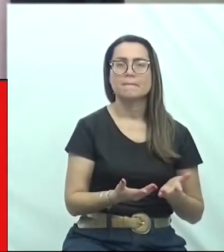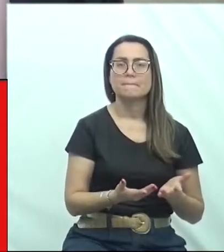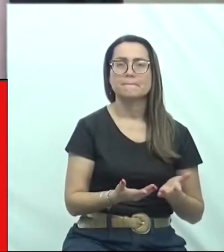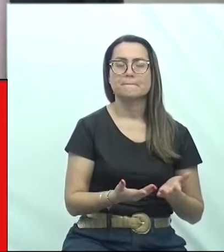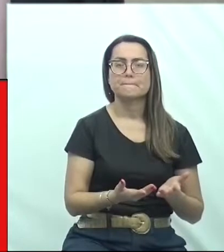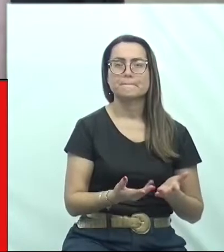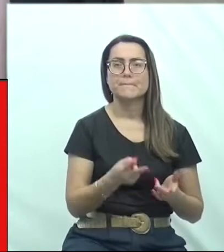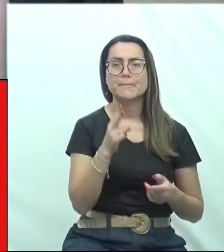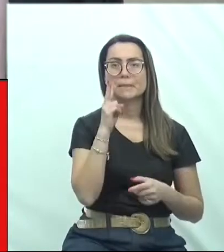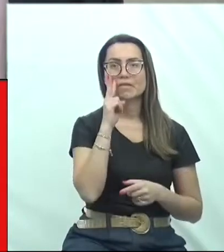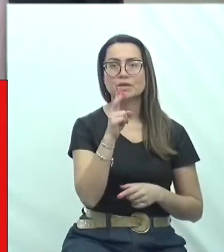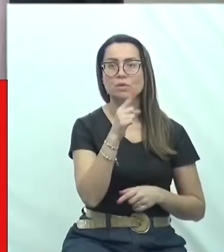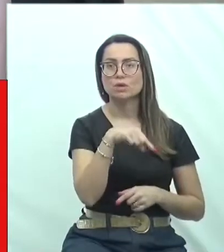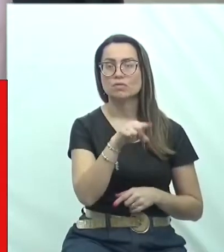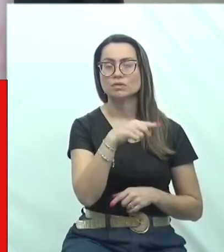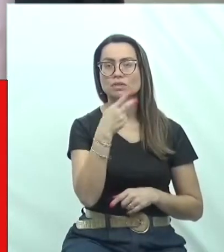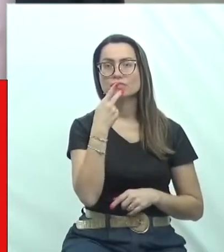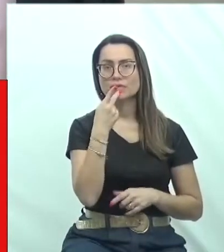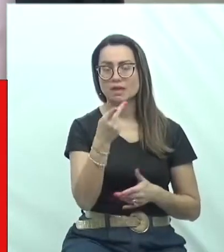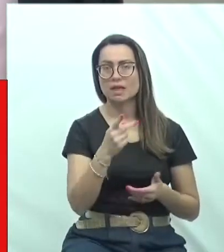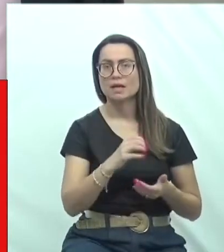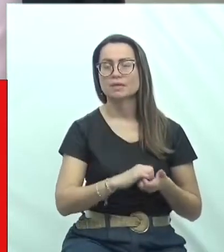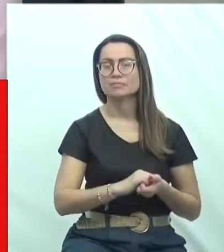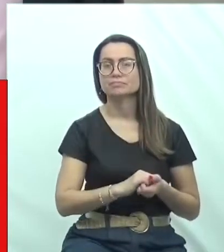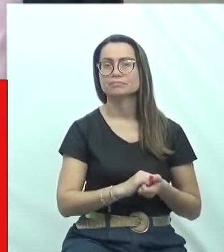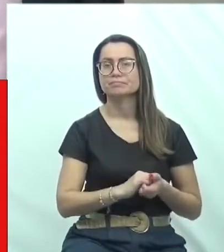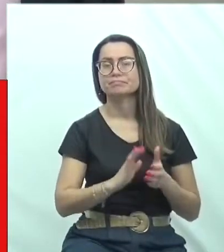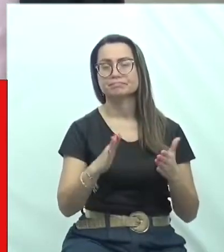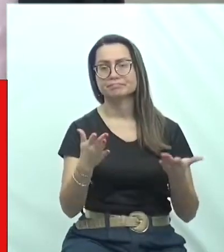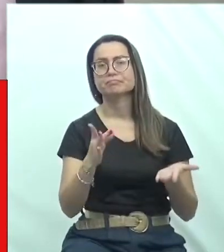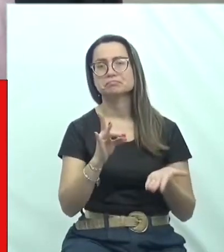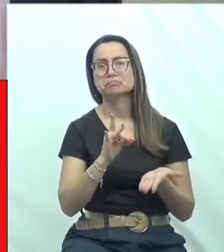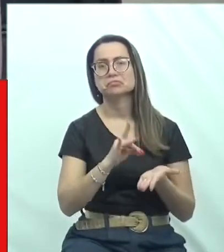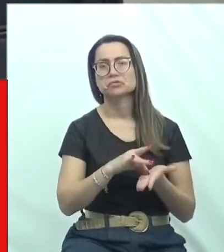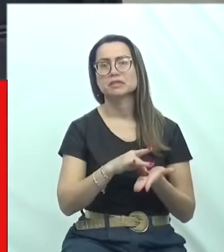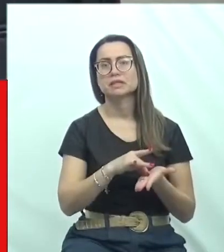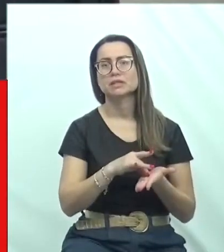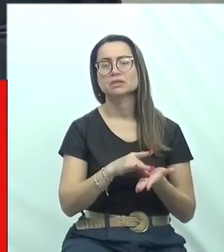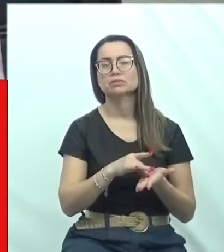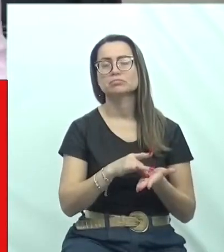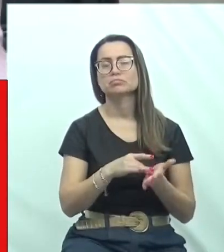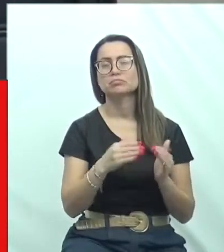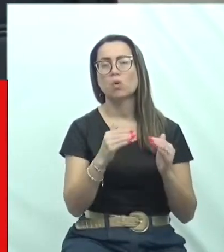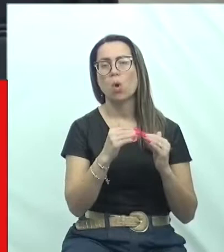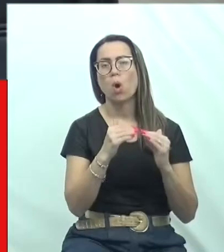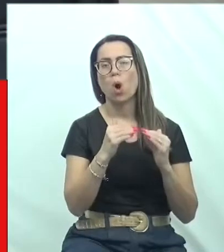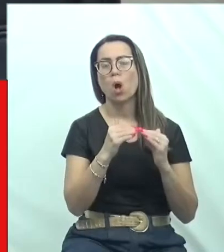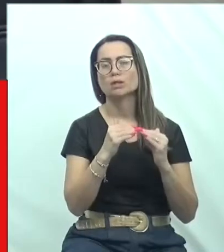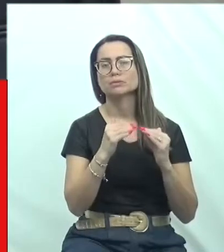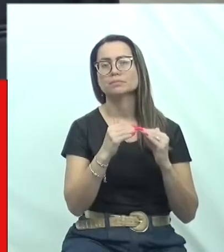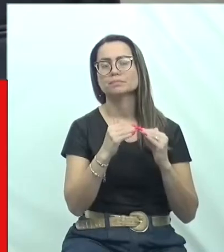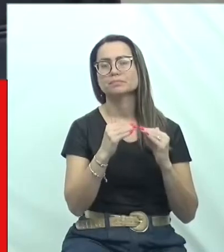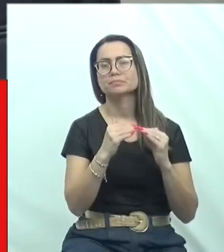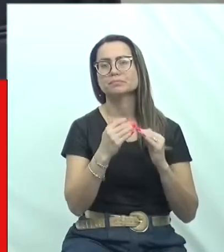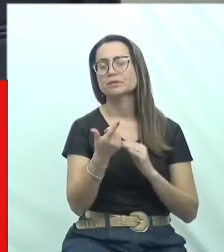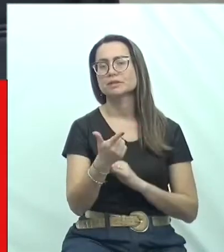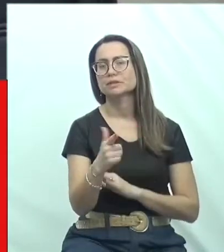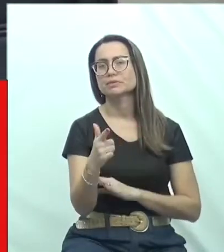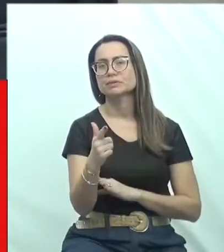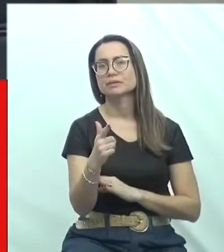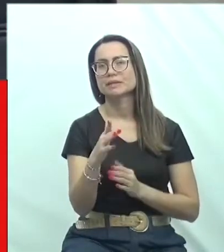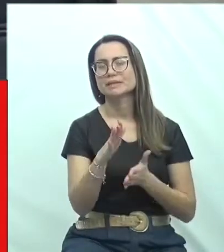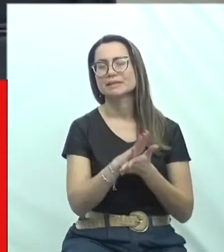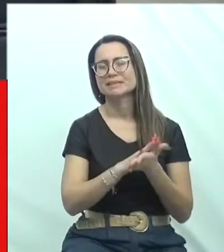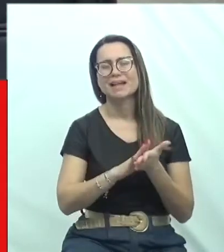referente à homologação do Inmetro e realmente confirma que o técnico falou que não existe nenhum tipo